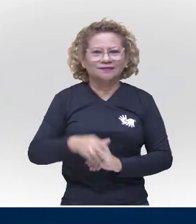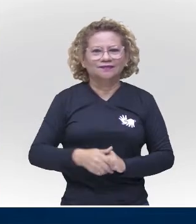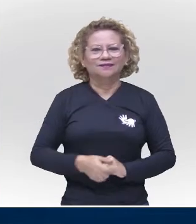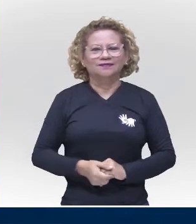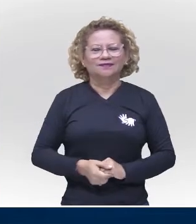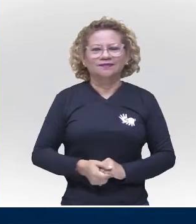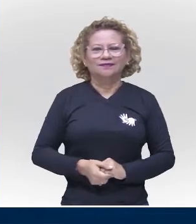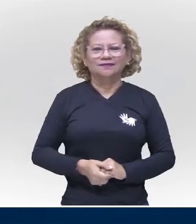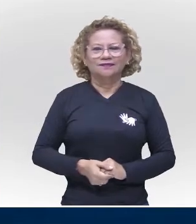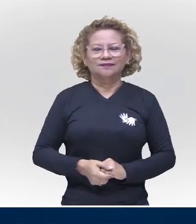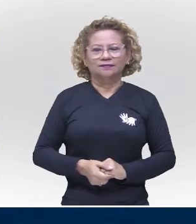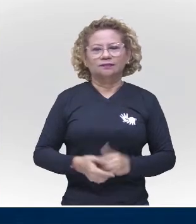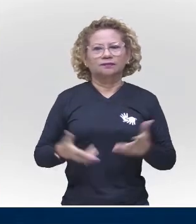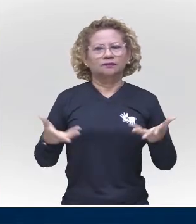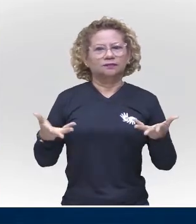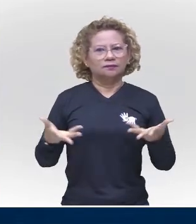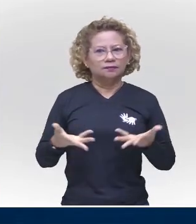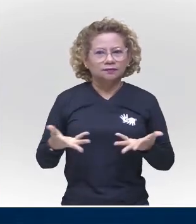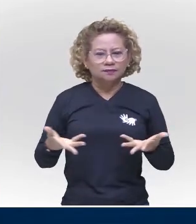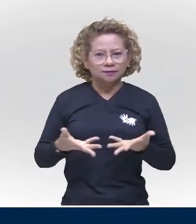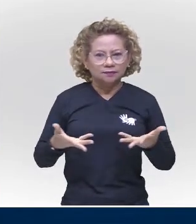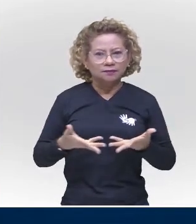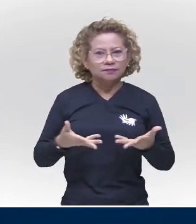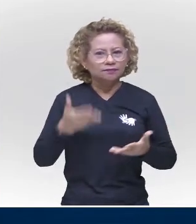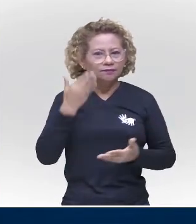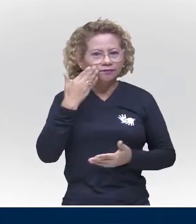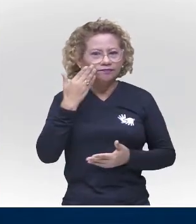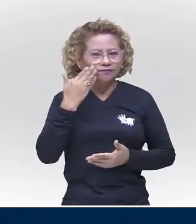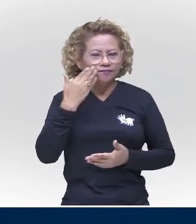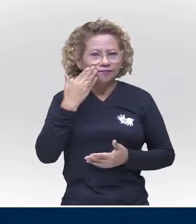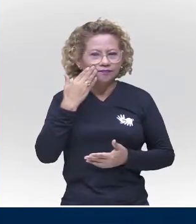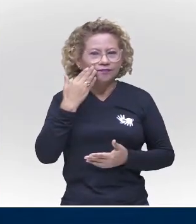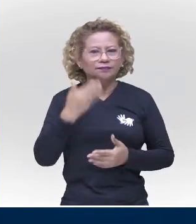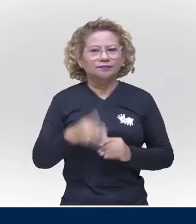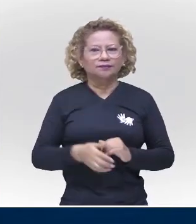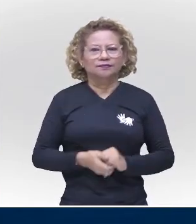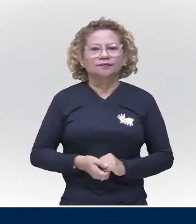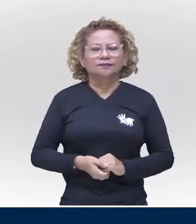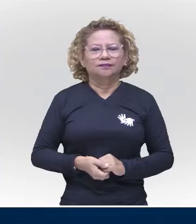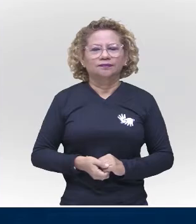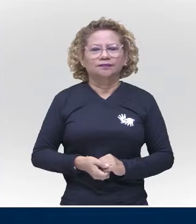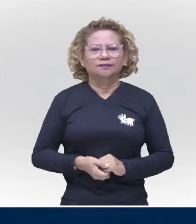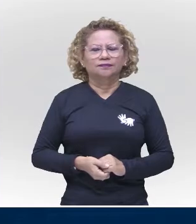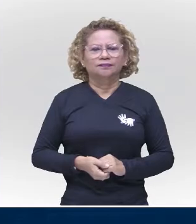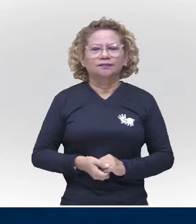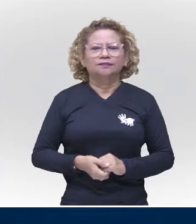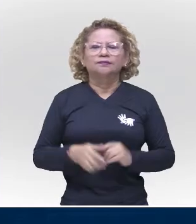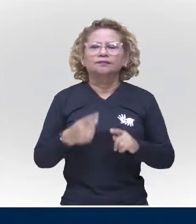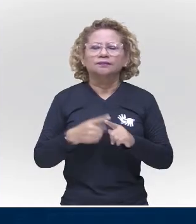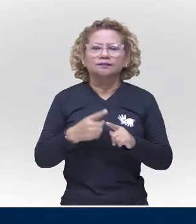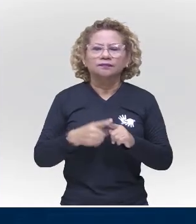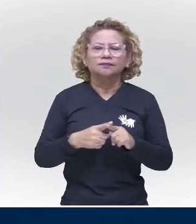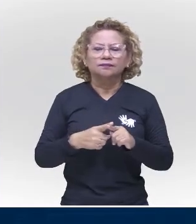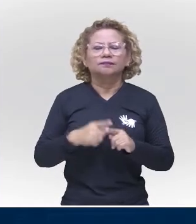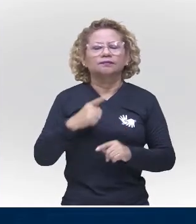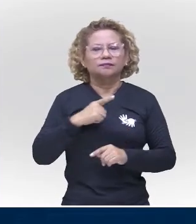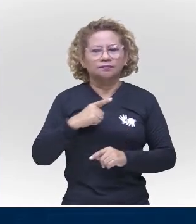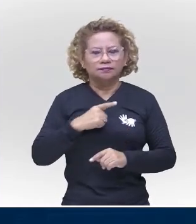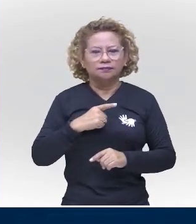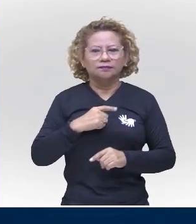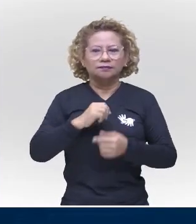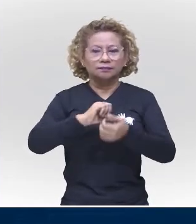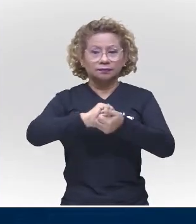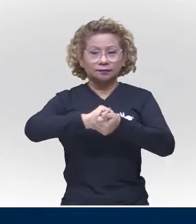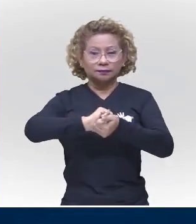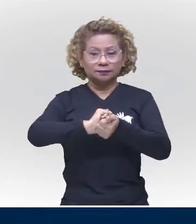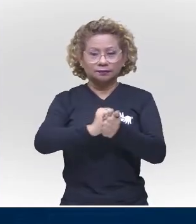unidade, hoje nós estamos aqui no octógono novamente, né? E tudo isso para falar sobre os esportes individuais.